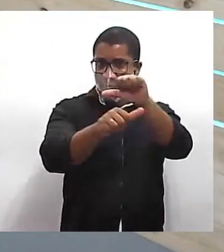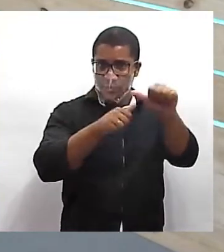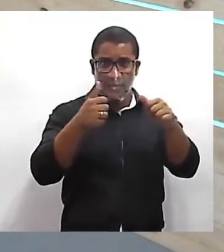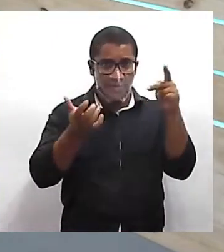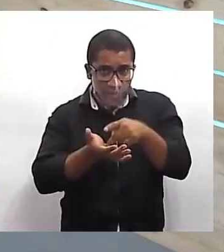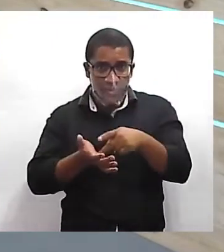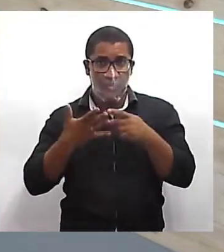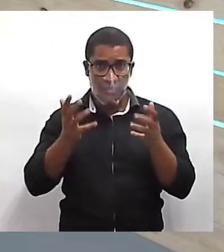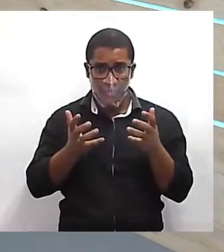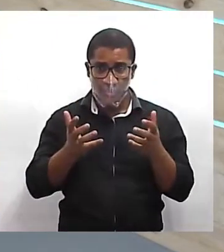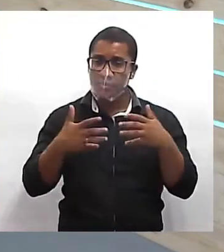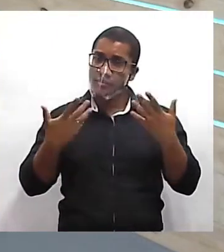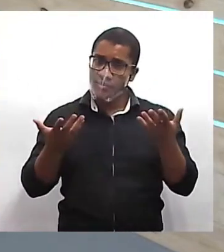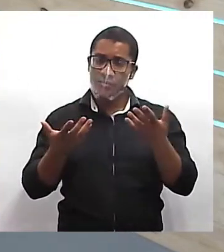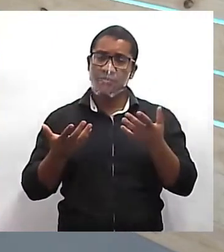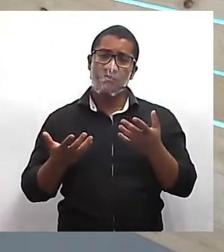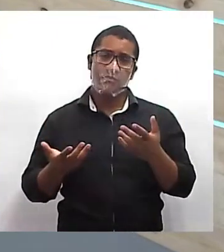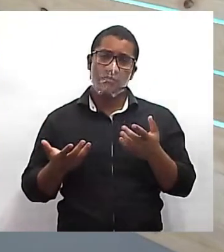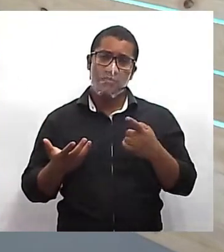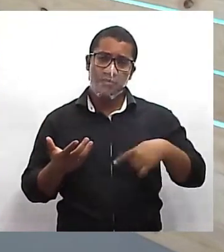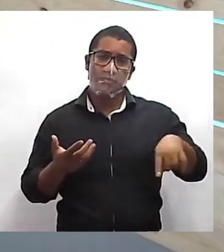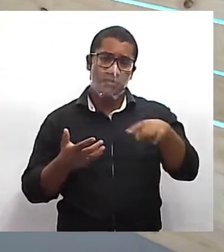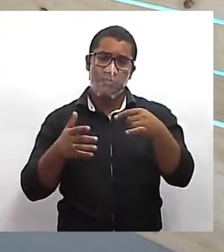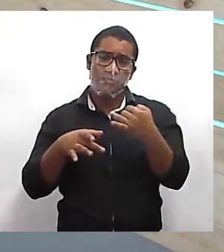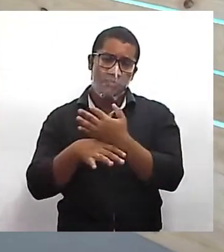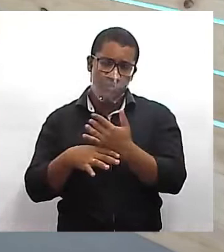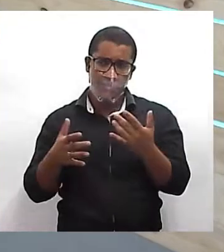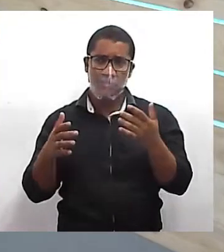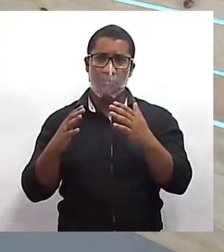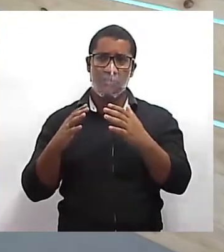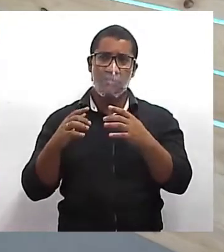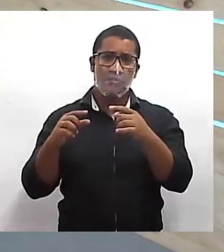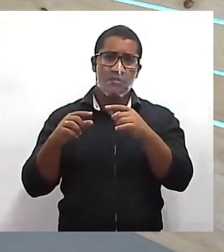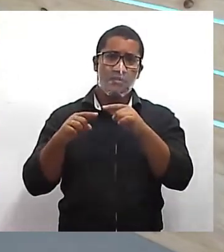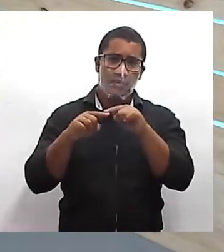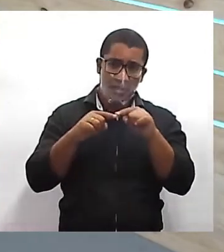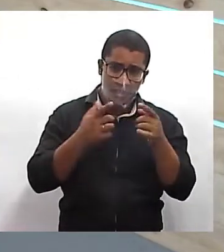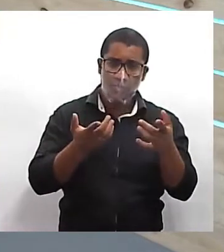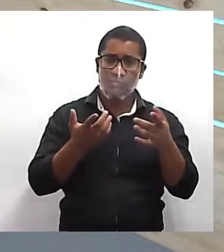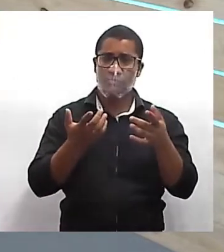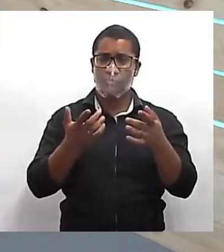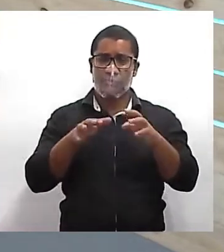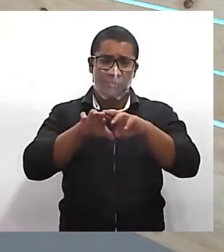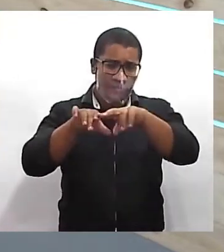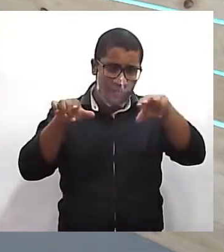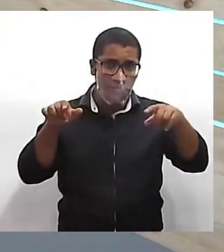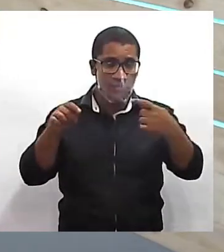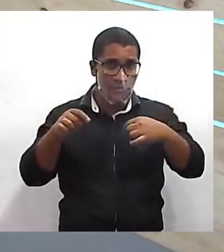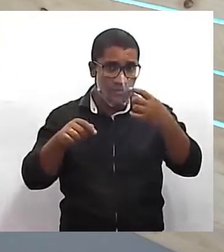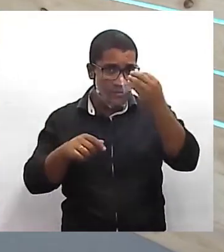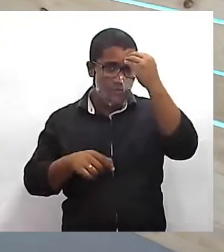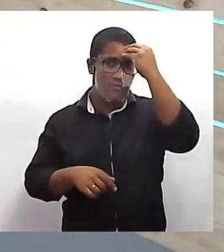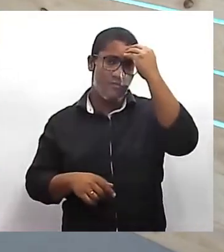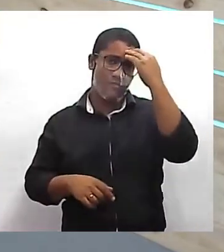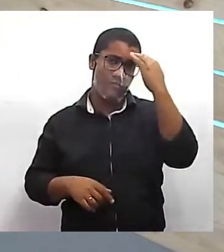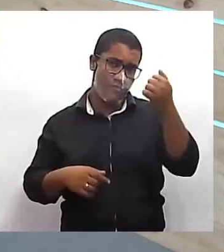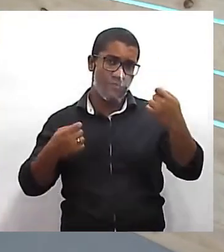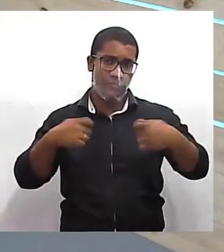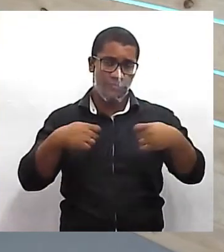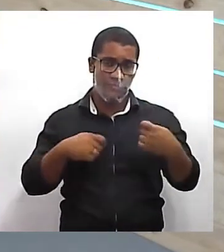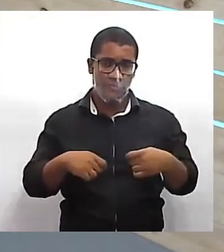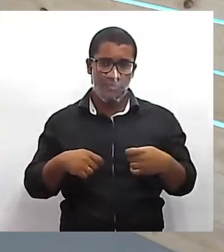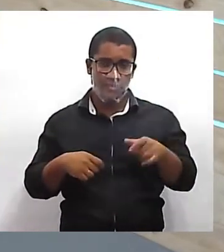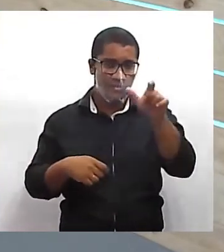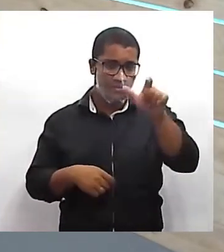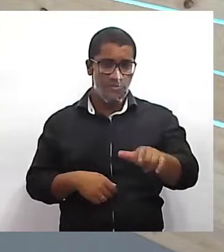significativas em nosso meio, em nossa cidade, em nosso bairro, temos que ter isso em mente. Nada mais atual do que